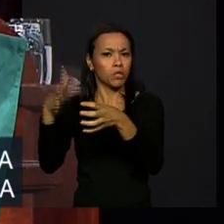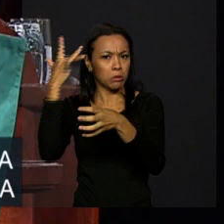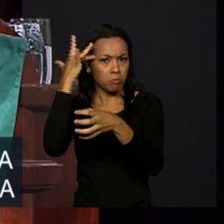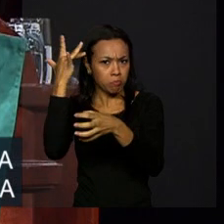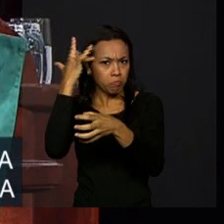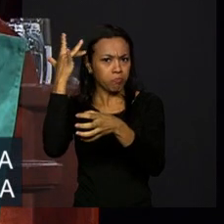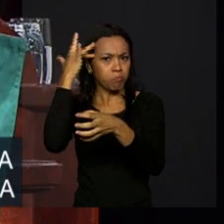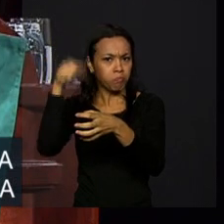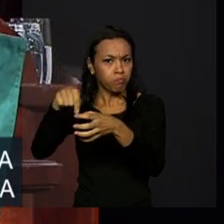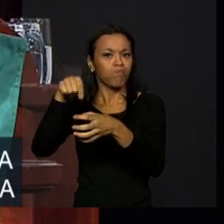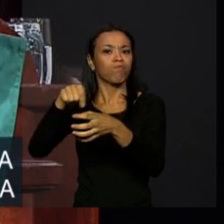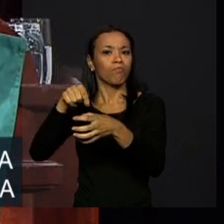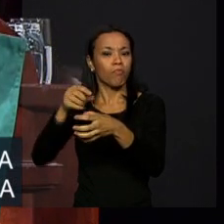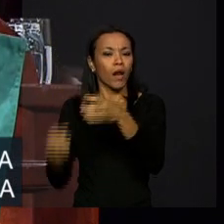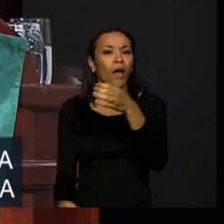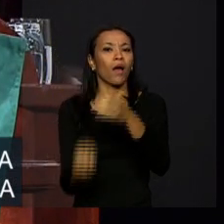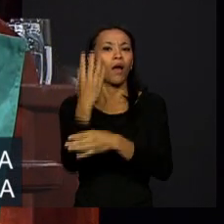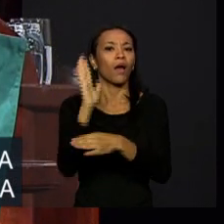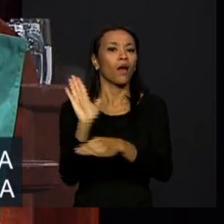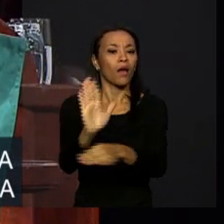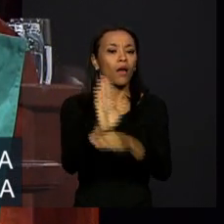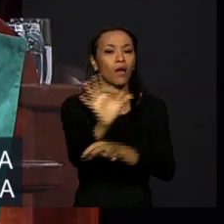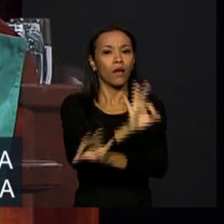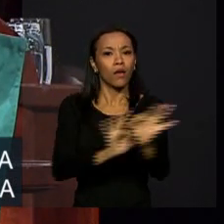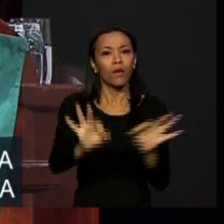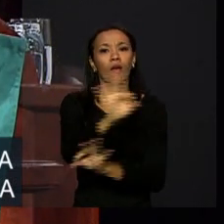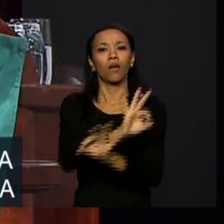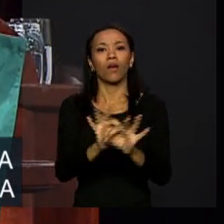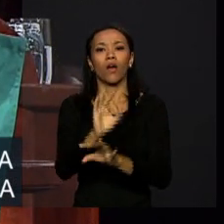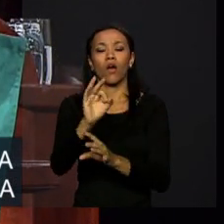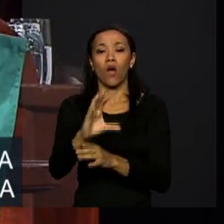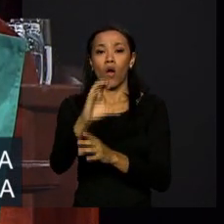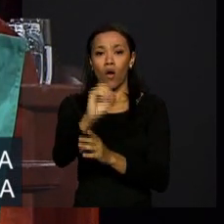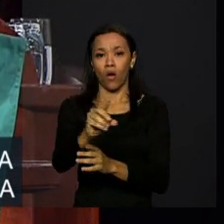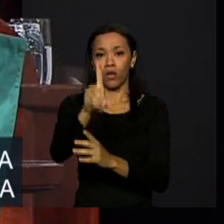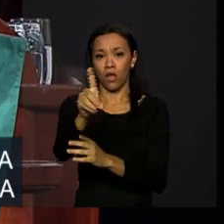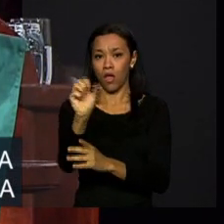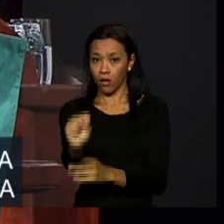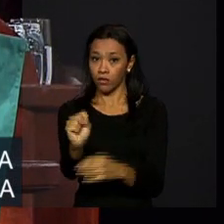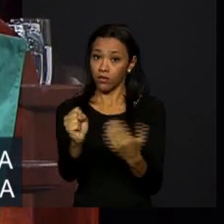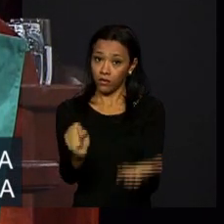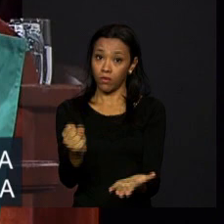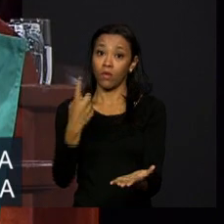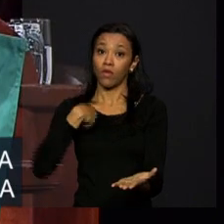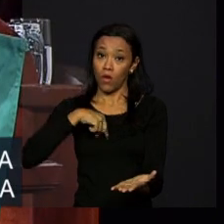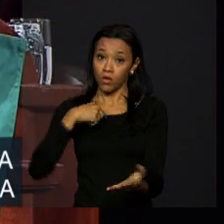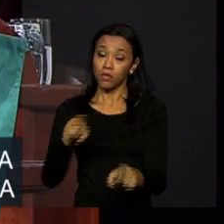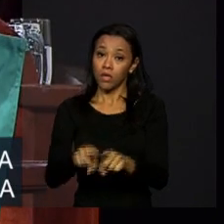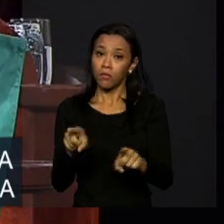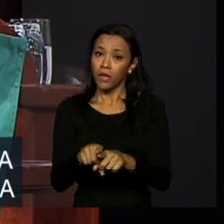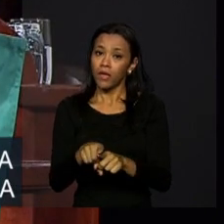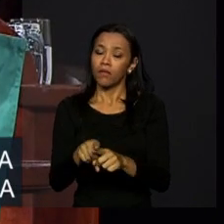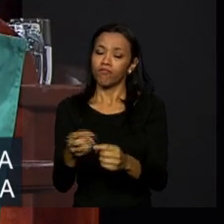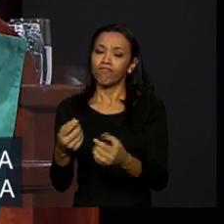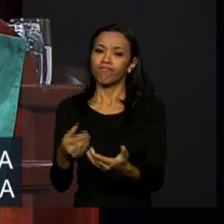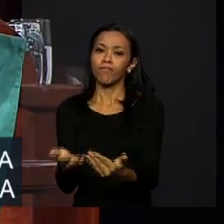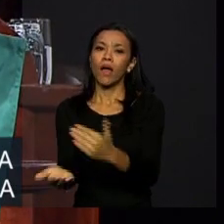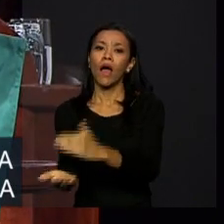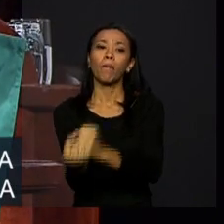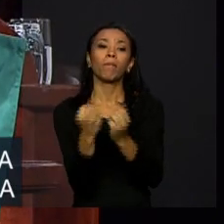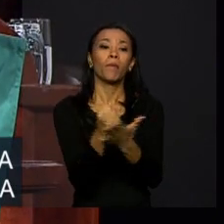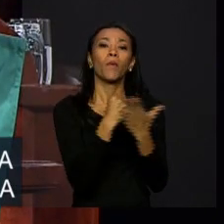contribuir para a implementação dos ods contamos com o apoio do setor Empresarial nesse